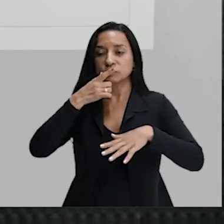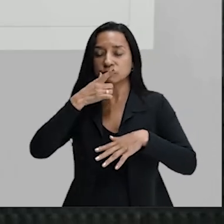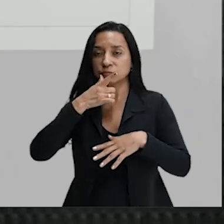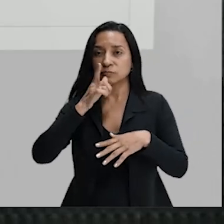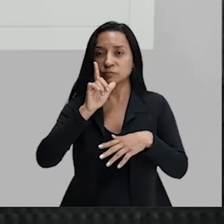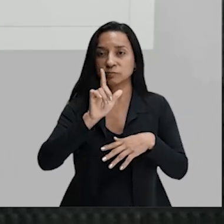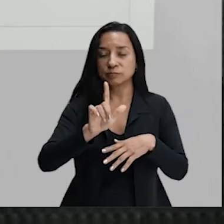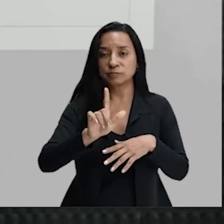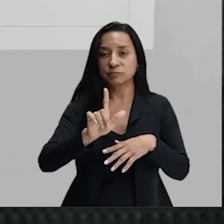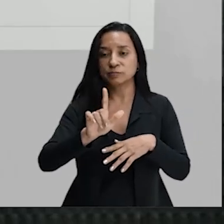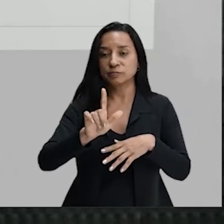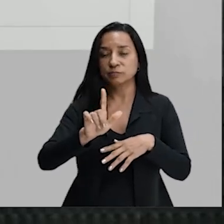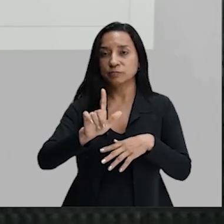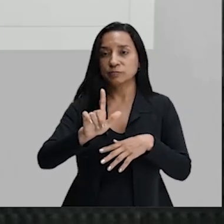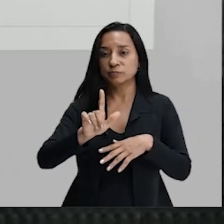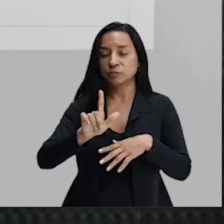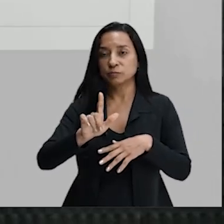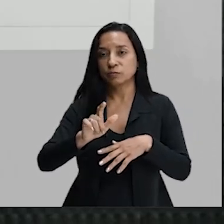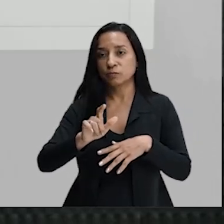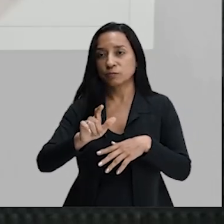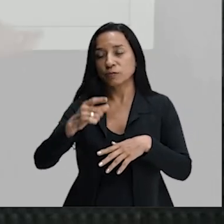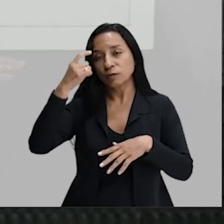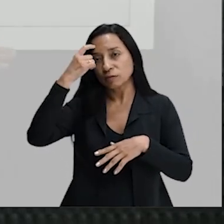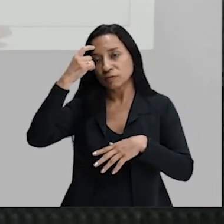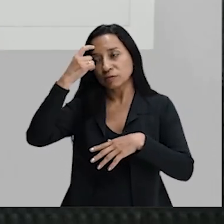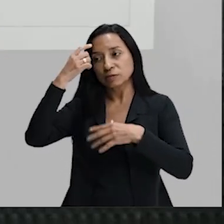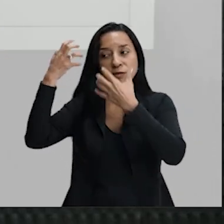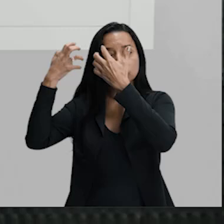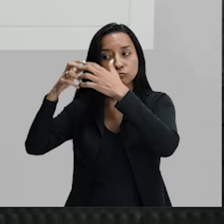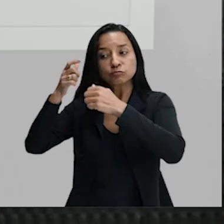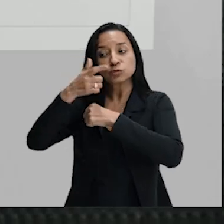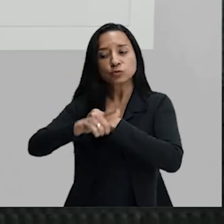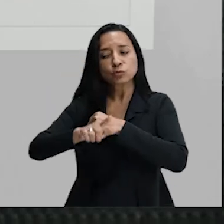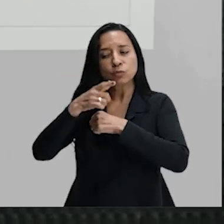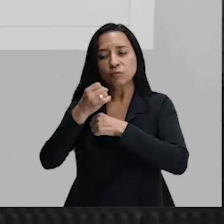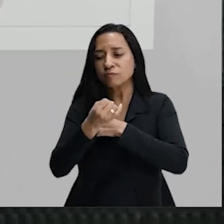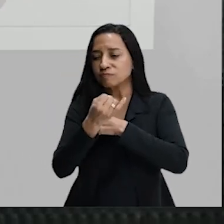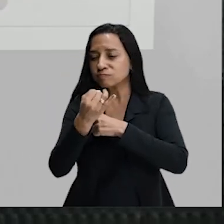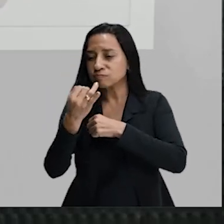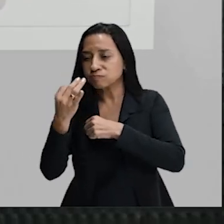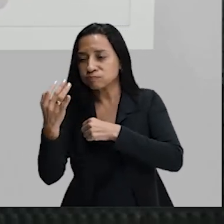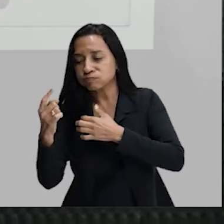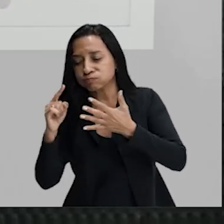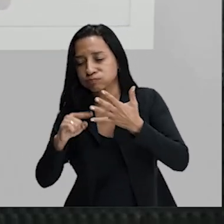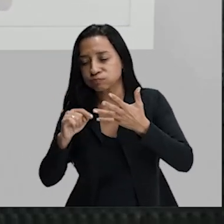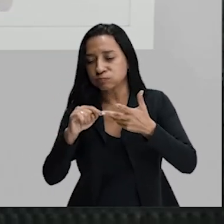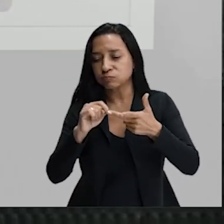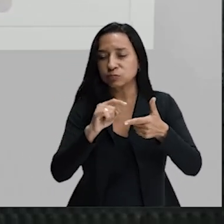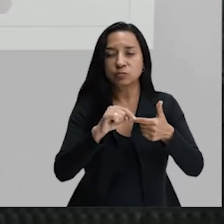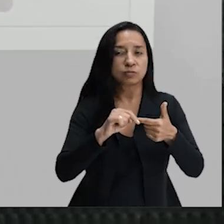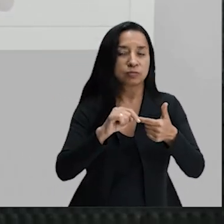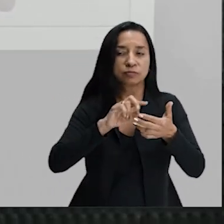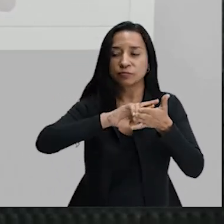conseguir reavaliar, avaliar quantas vezes for preciso o